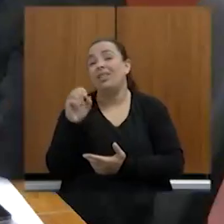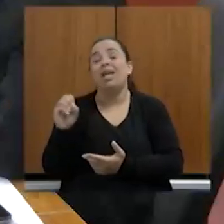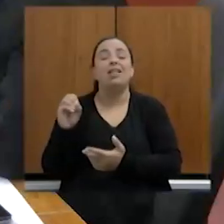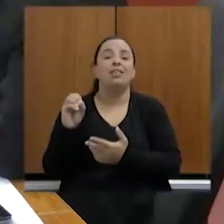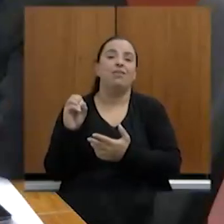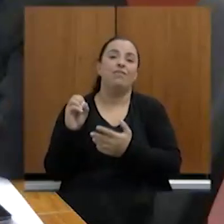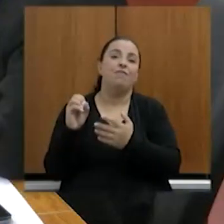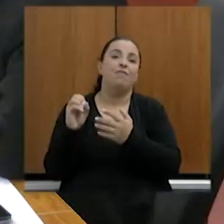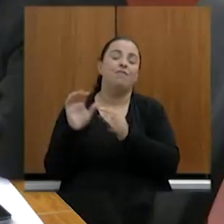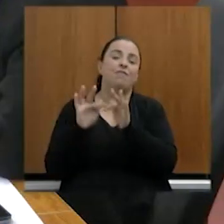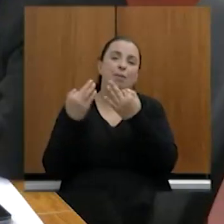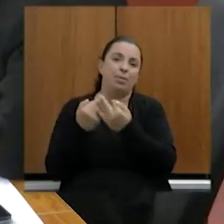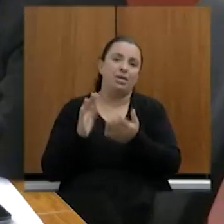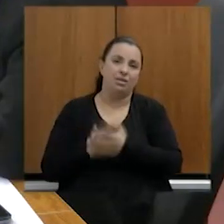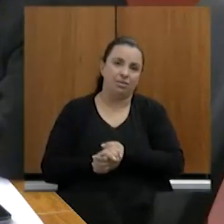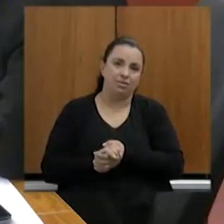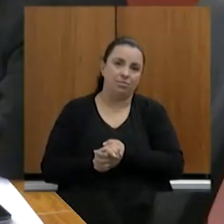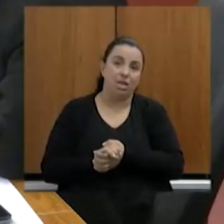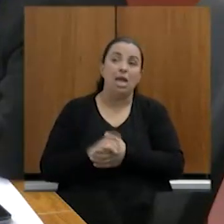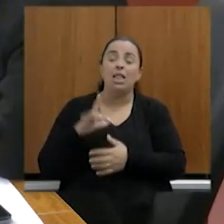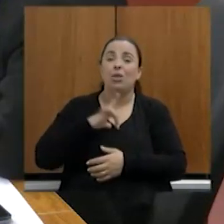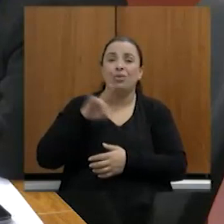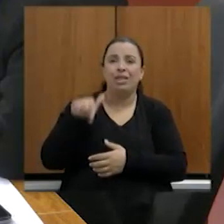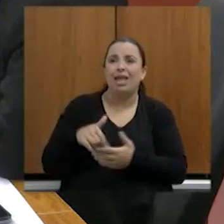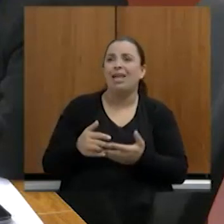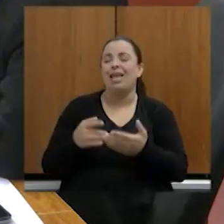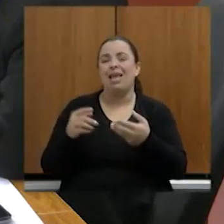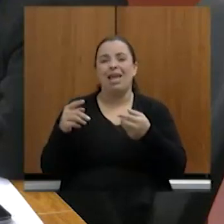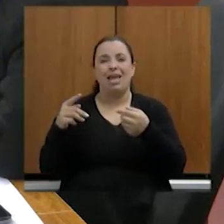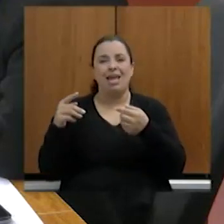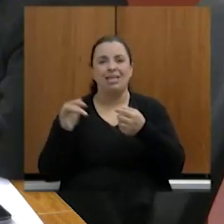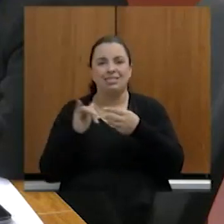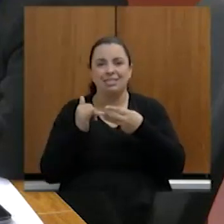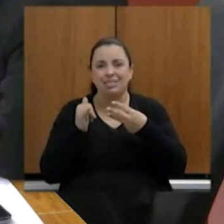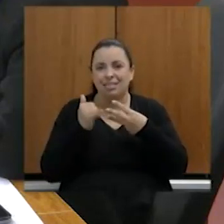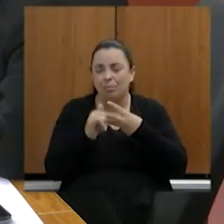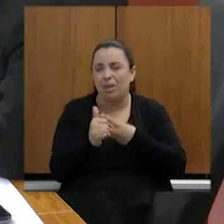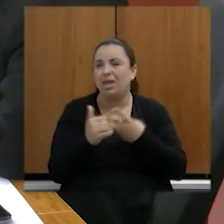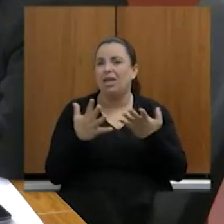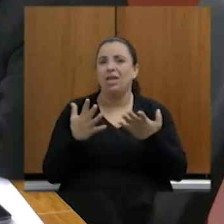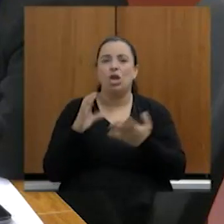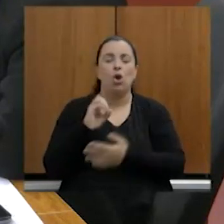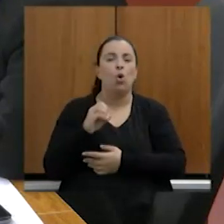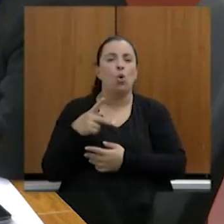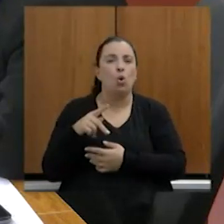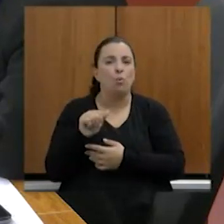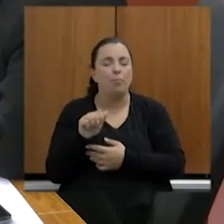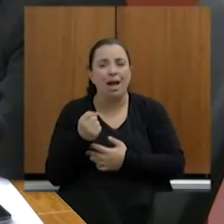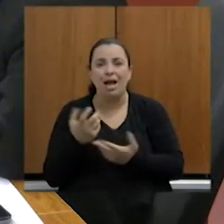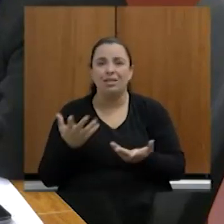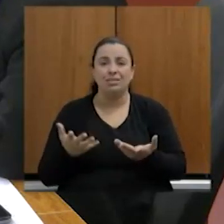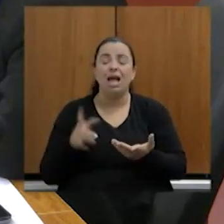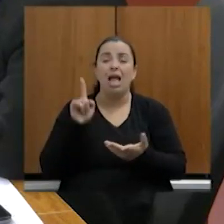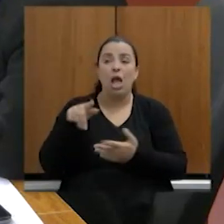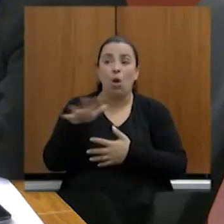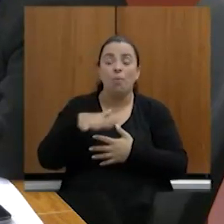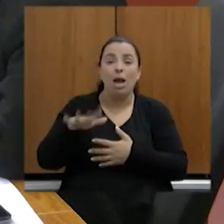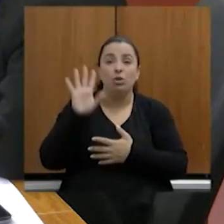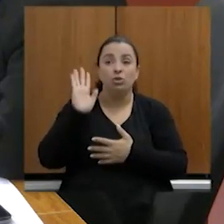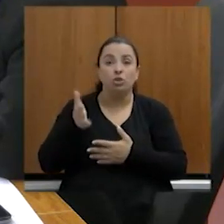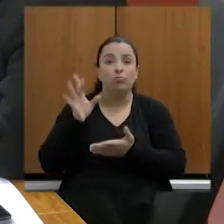COPASA então quer dizer é consolidado nova dizer que o camarada não mora no bairro demora um bairro consolidado